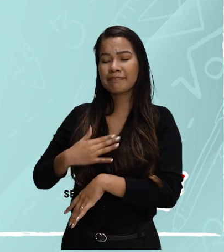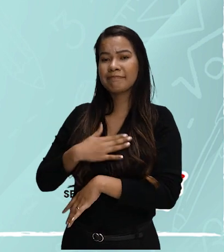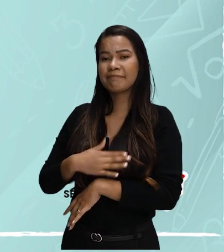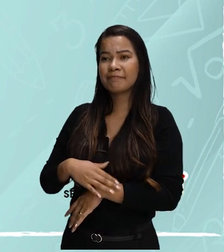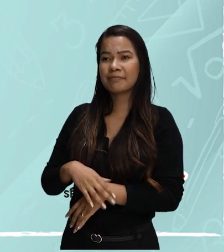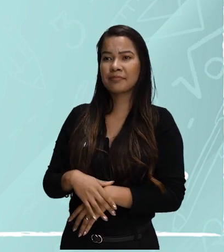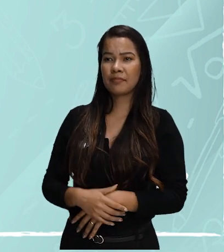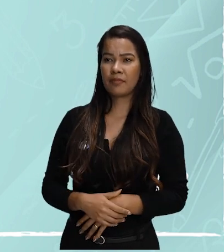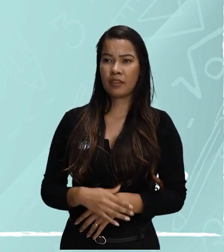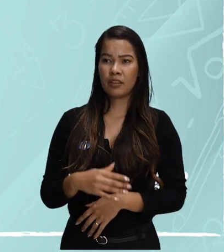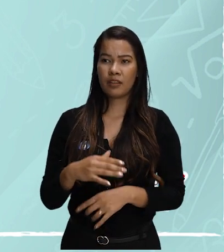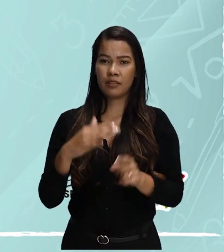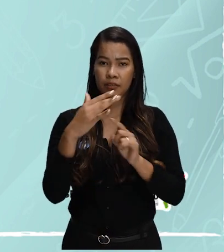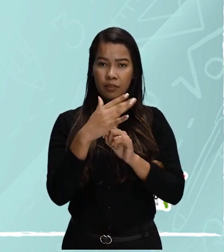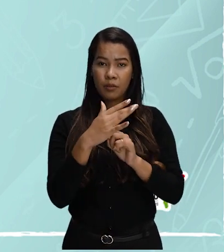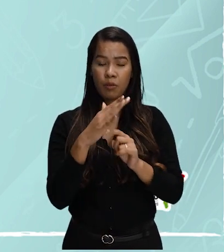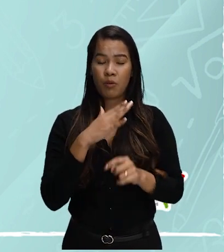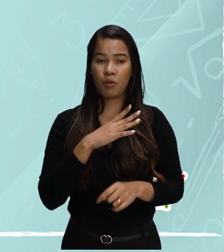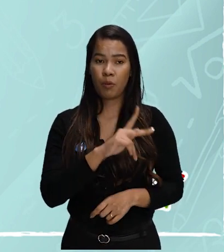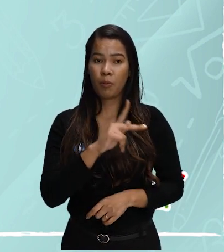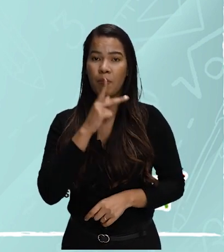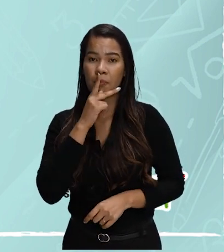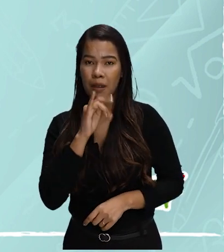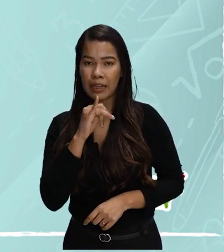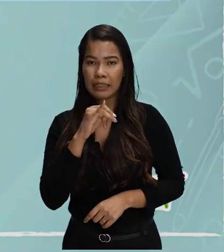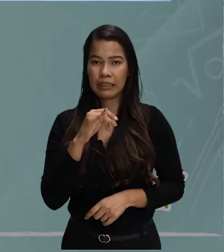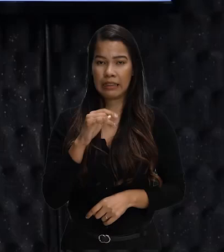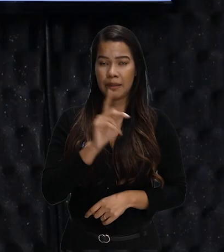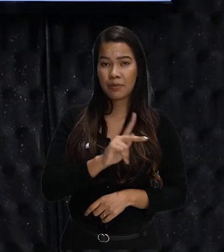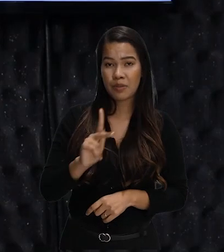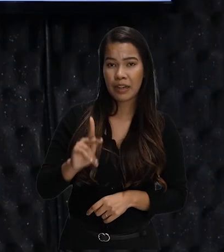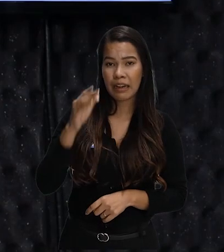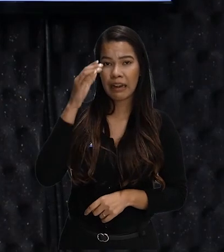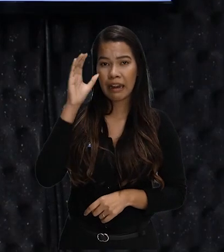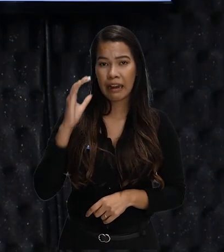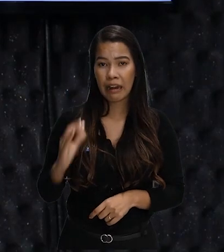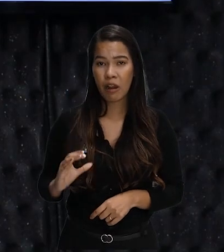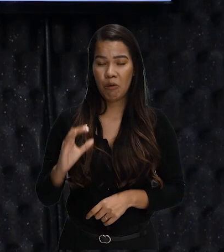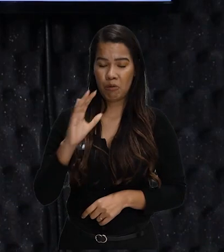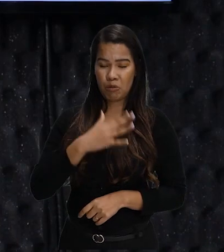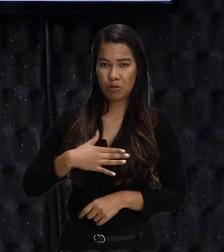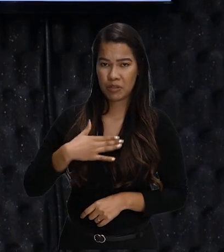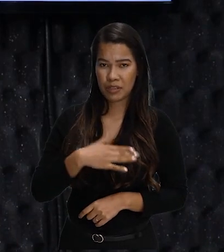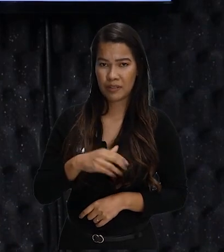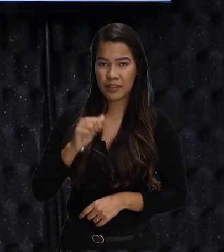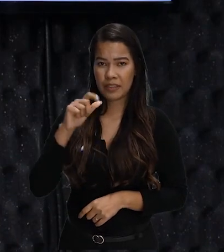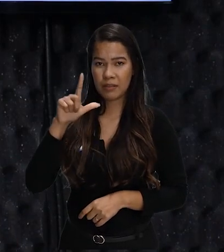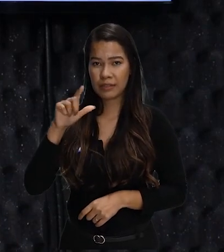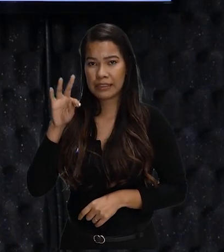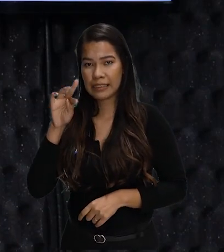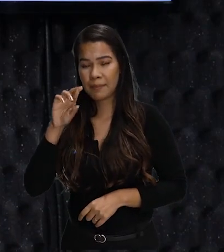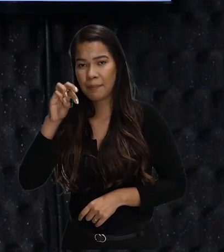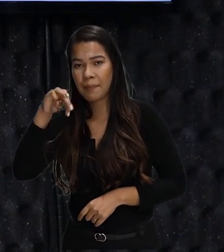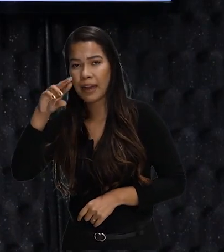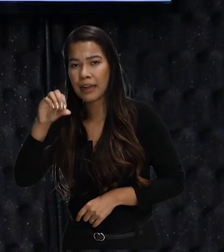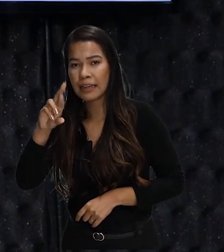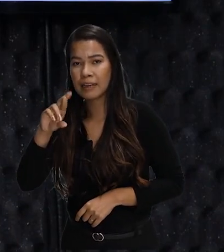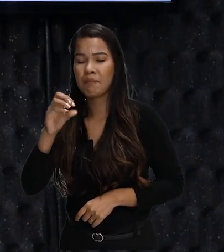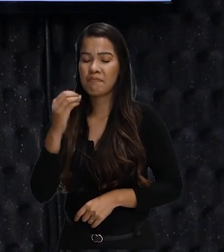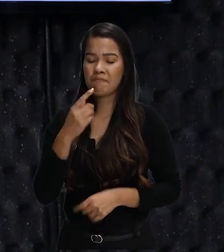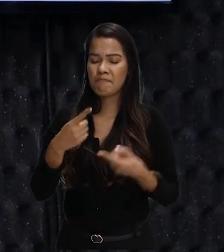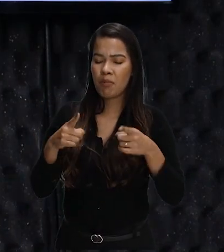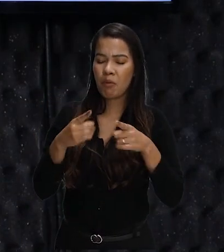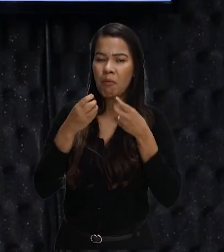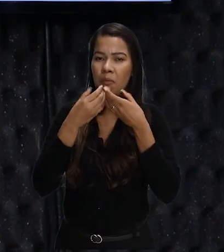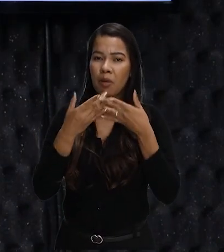de Altemar Dutra, música de boa qualidade, eu aconselho você a ouvir. Então, aqui, qual